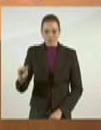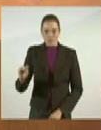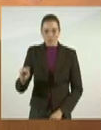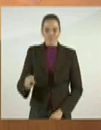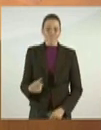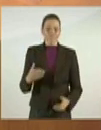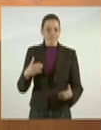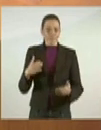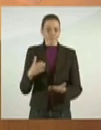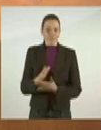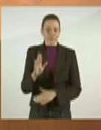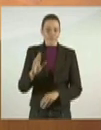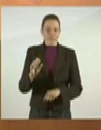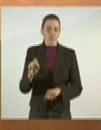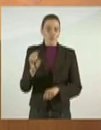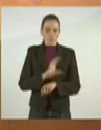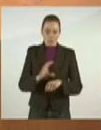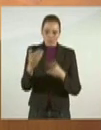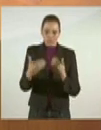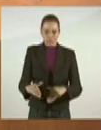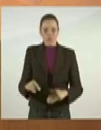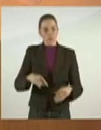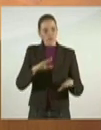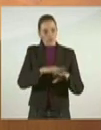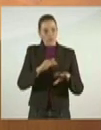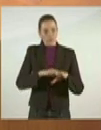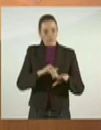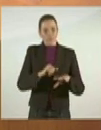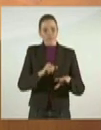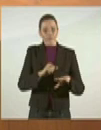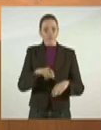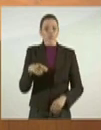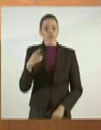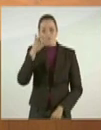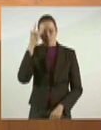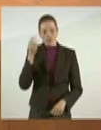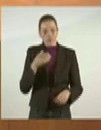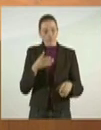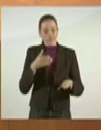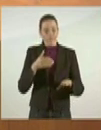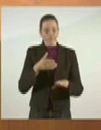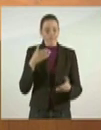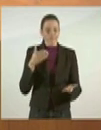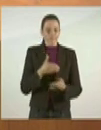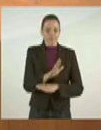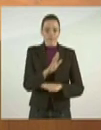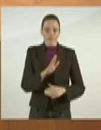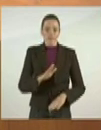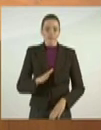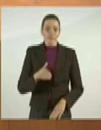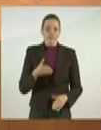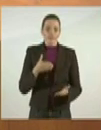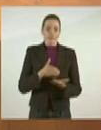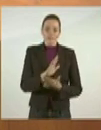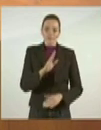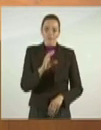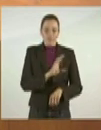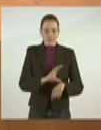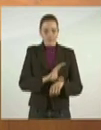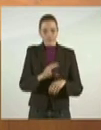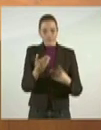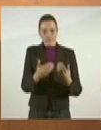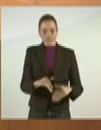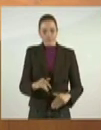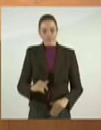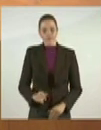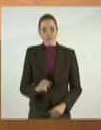concurso E aí na prioridade de convocação que o aprovado em concurso público possui sobre novos concursados para assumir cargo ou